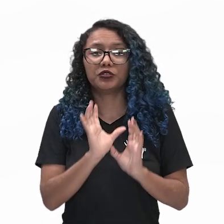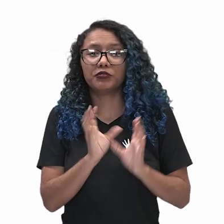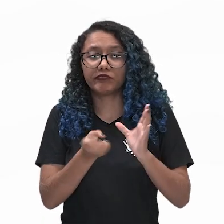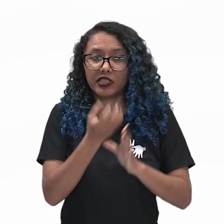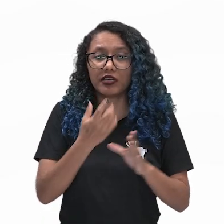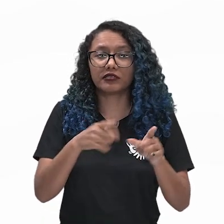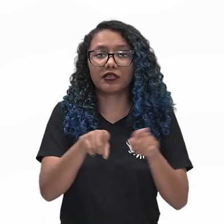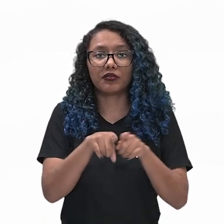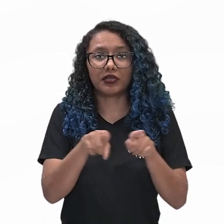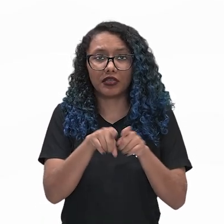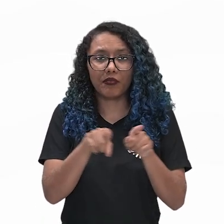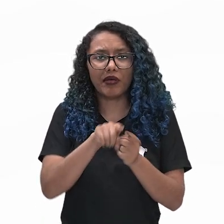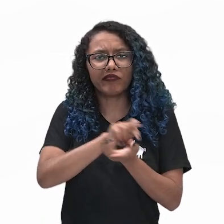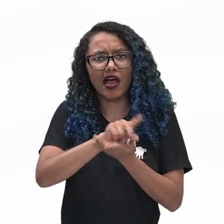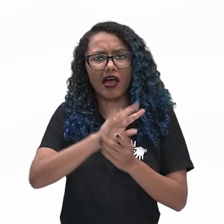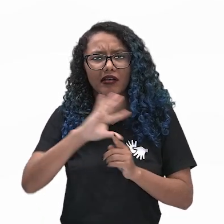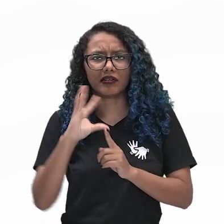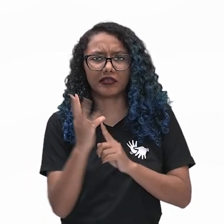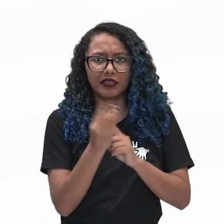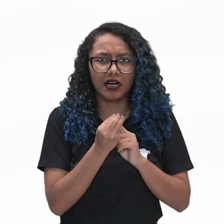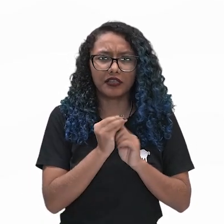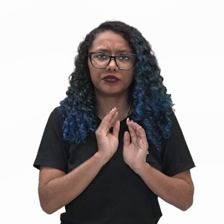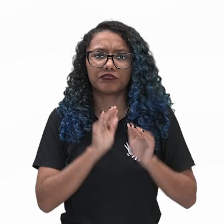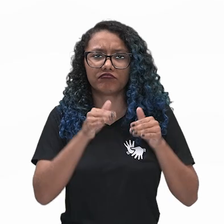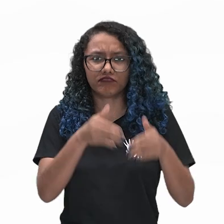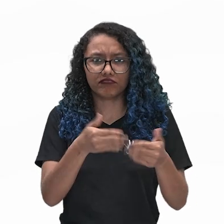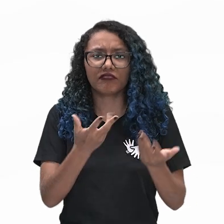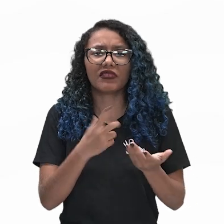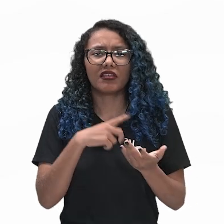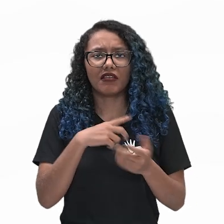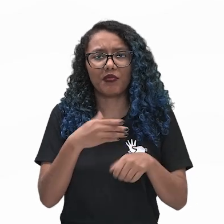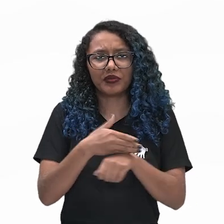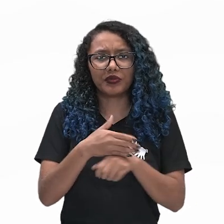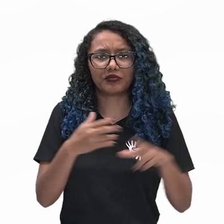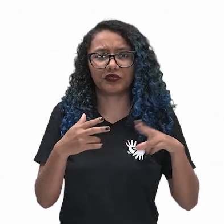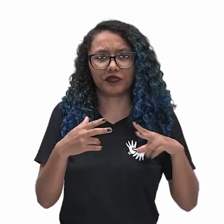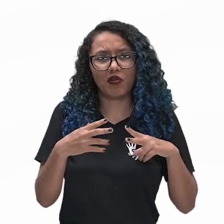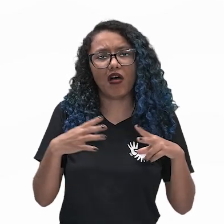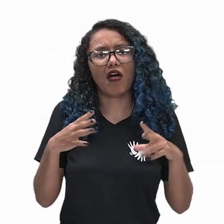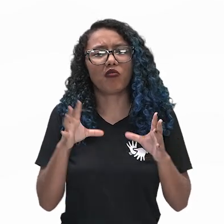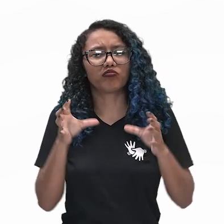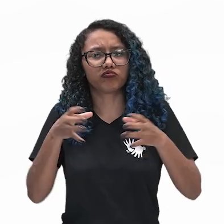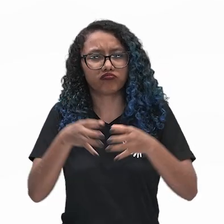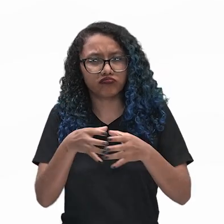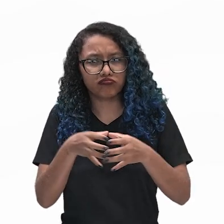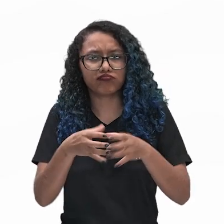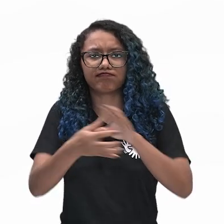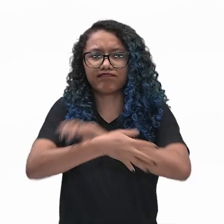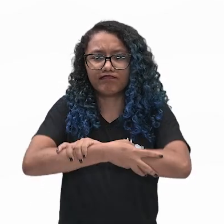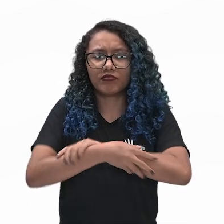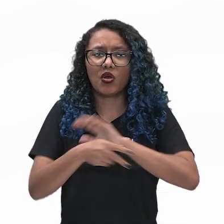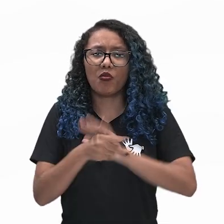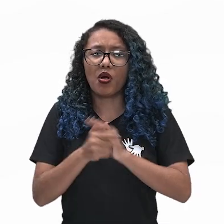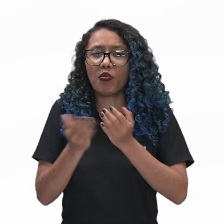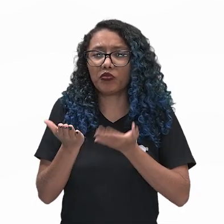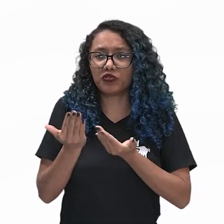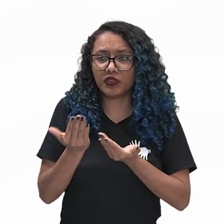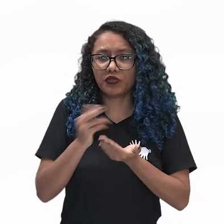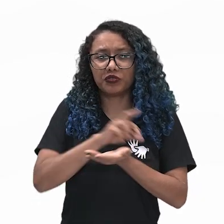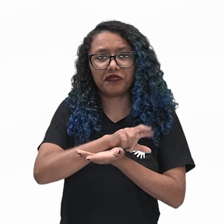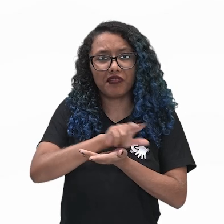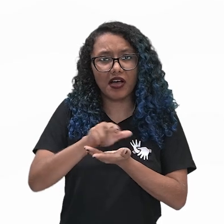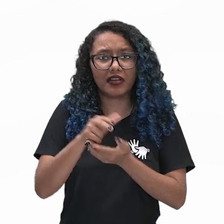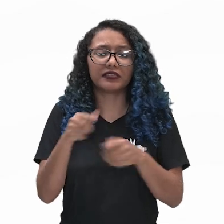e produção artística que envolvam a participação individual, coletiva e colaborativa das juventudes. Participação